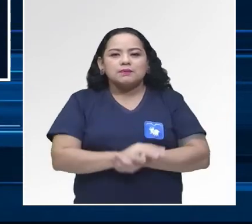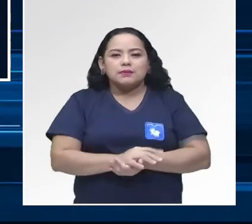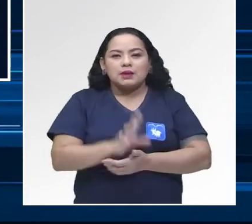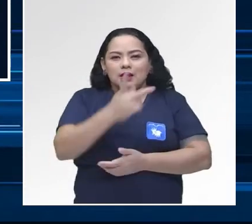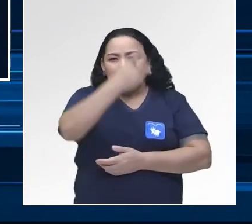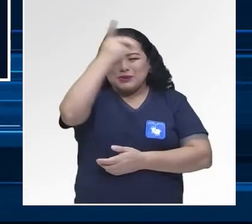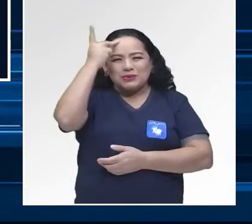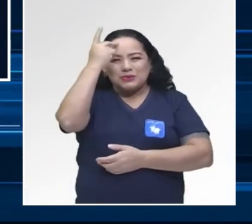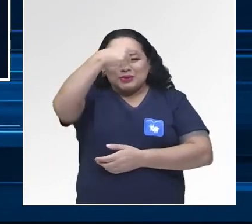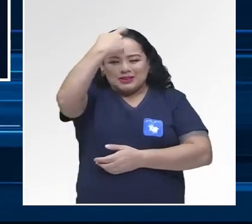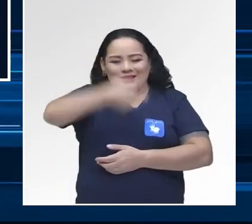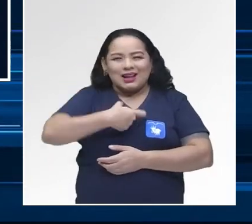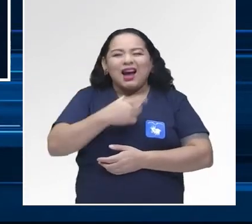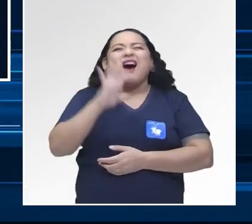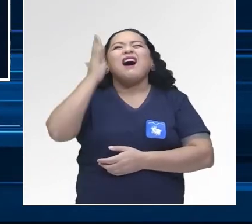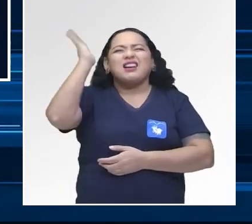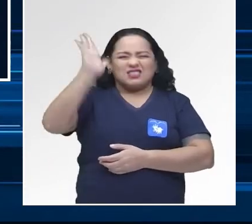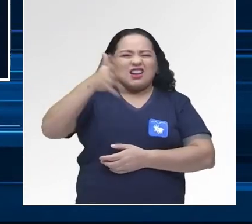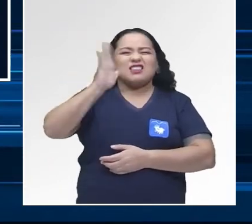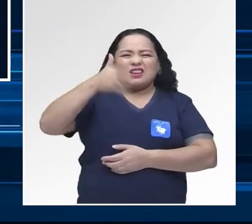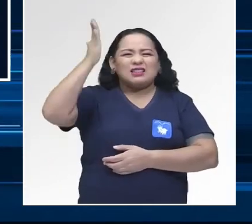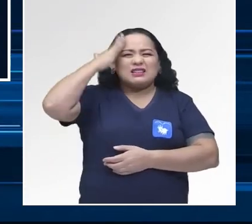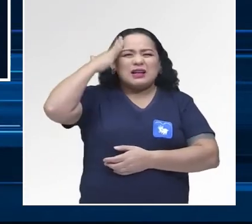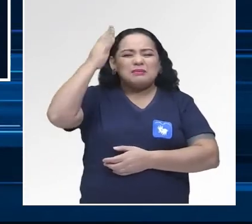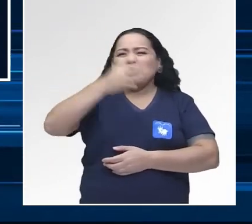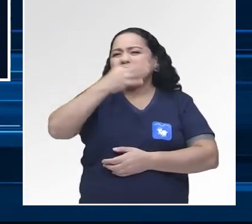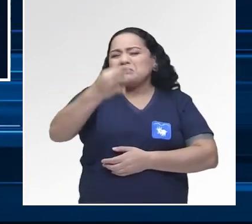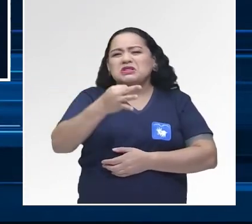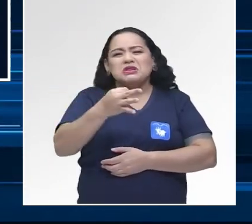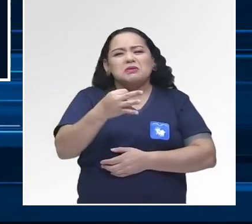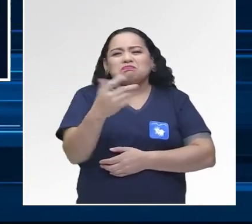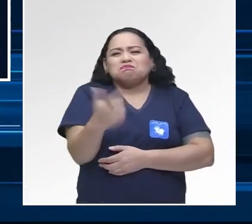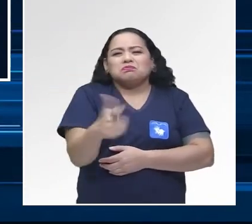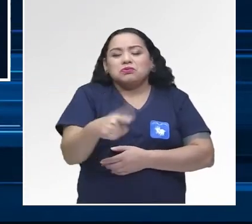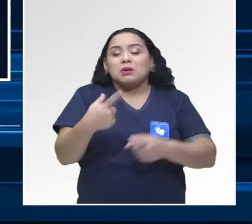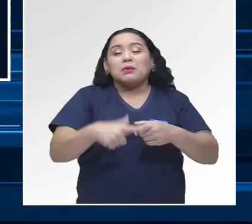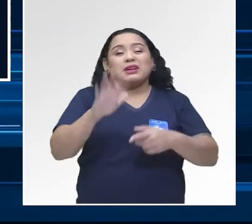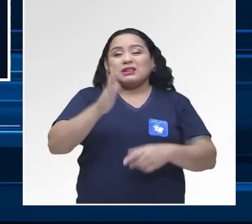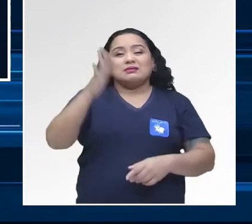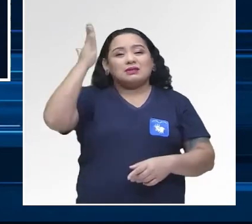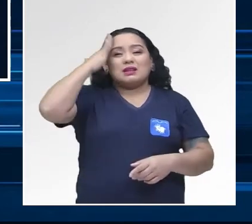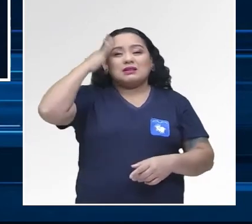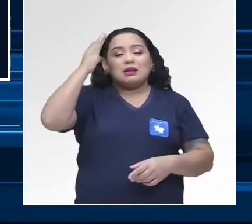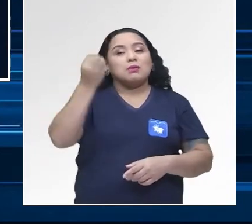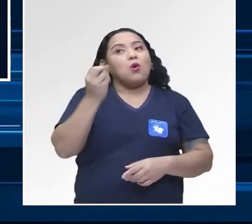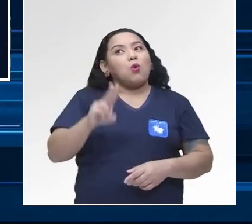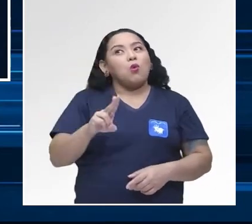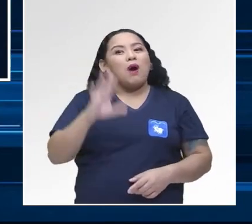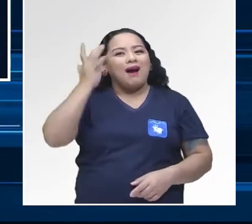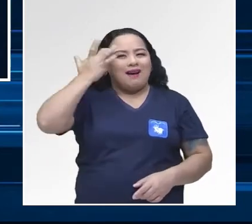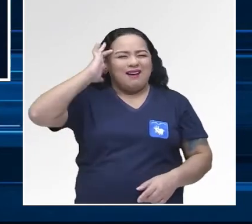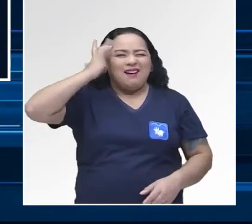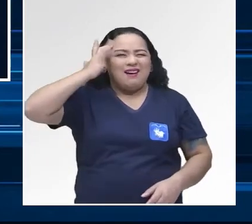já sabe, ela nem senso crítico tem muitas vezes, porque ela já sabe, né? Ou ela pensa que sabe.